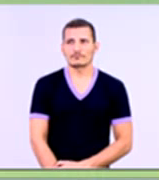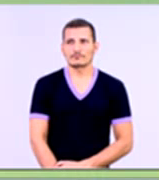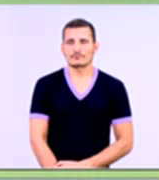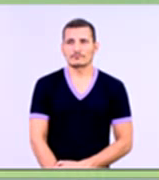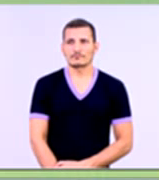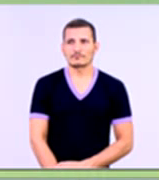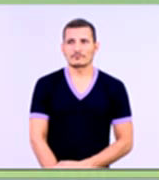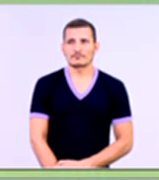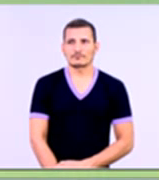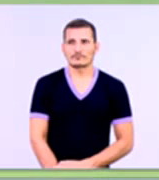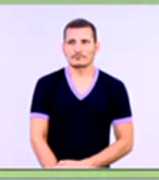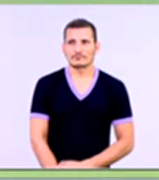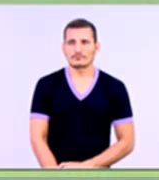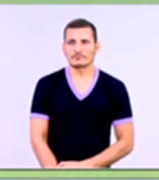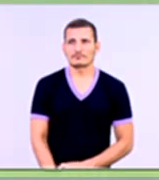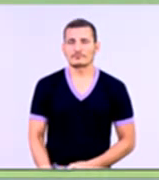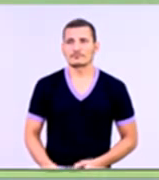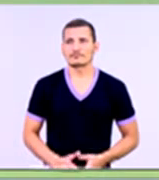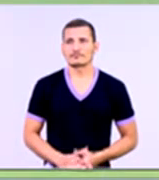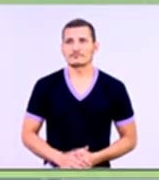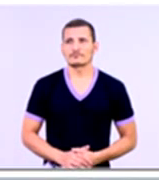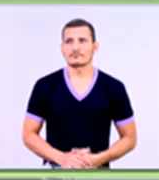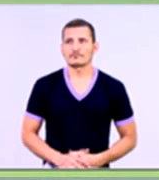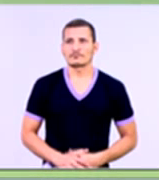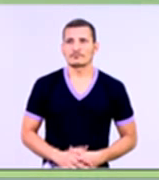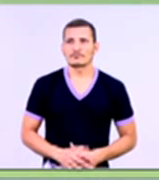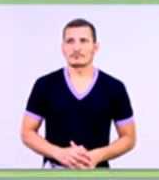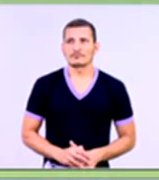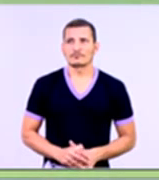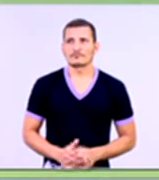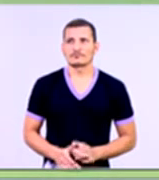para interação com o usuário do sistema.